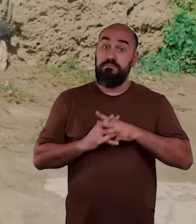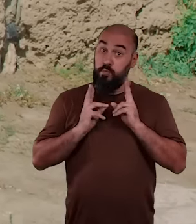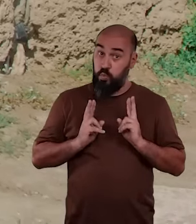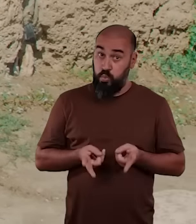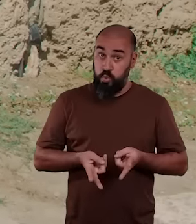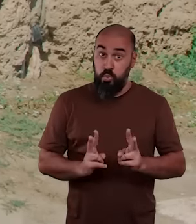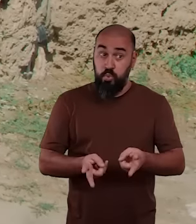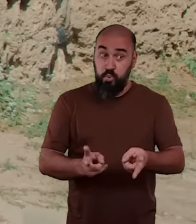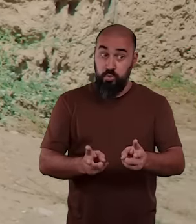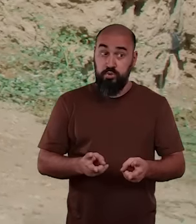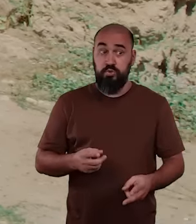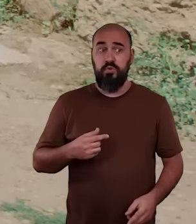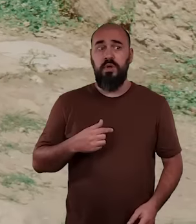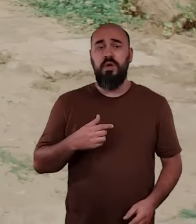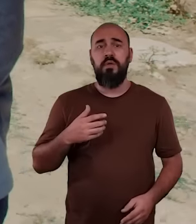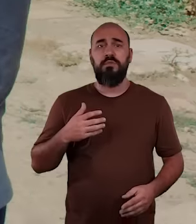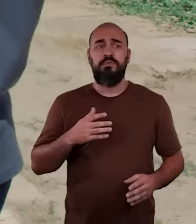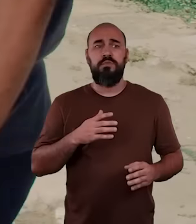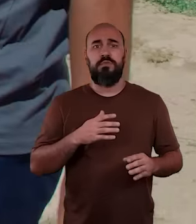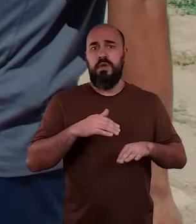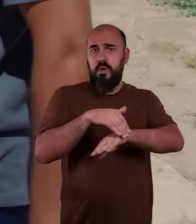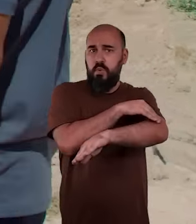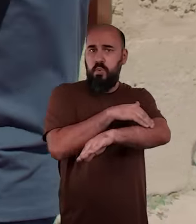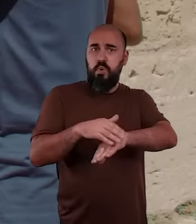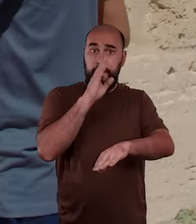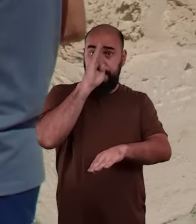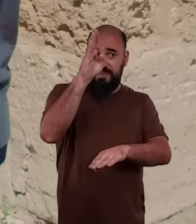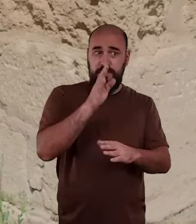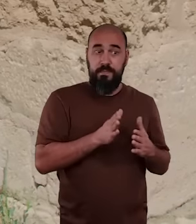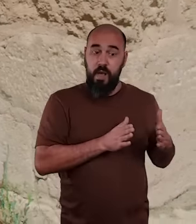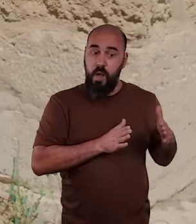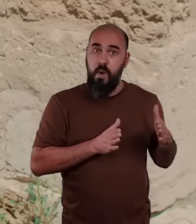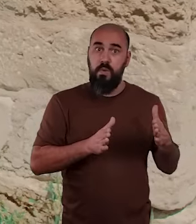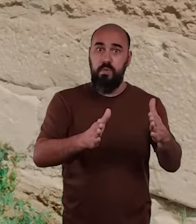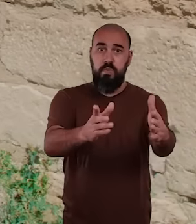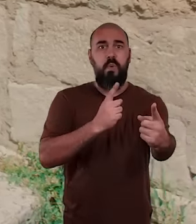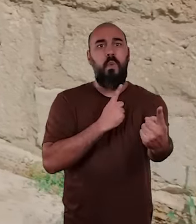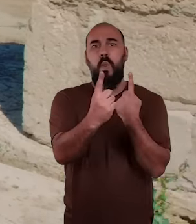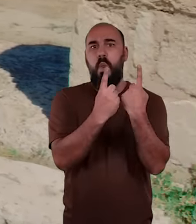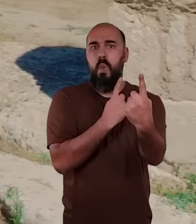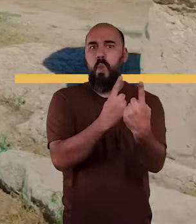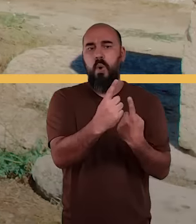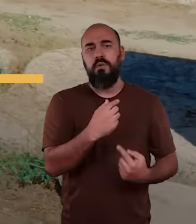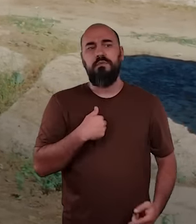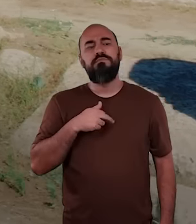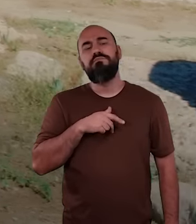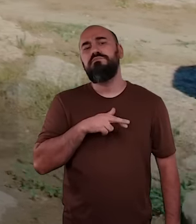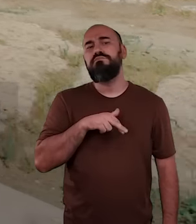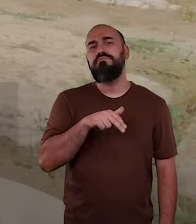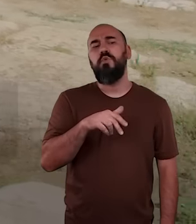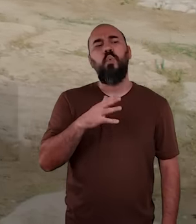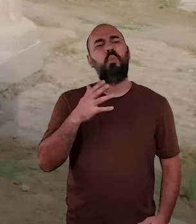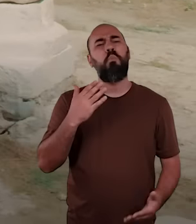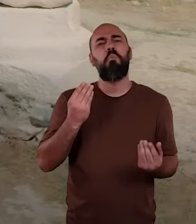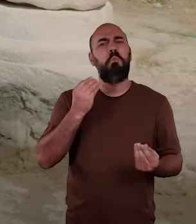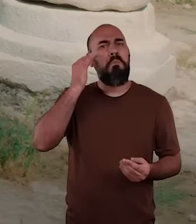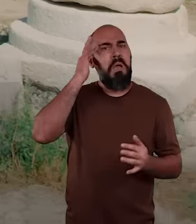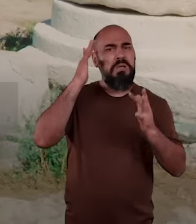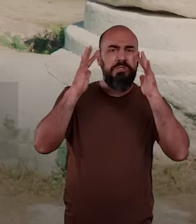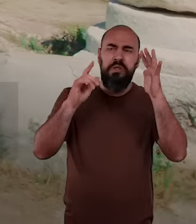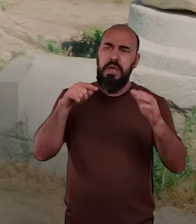Seguindo aqui, se a gente voltar para a estrada principal, ou para a avenida principal da cidade, nós ficamos imaginando como isso